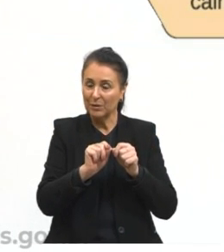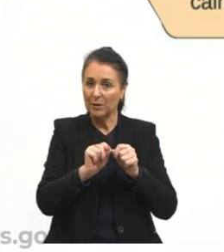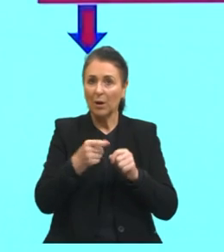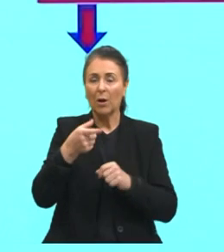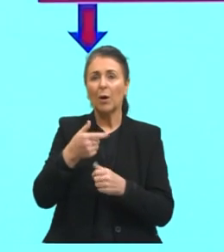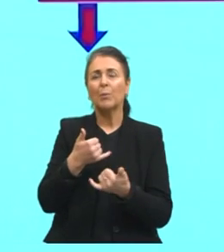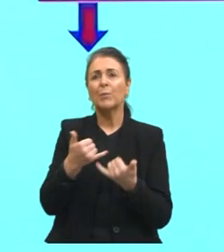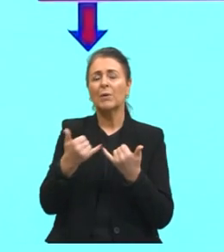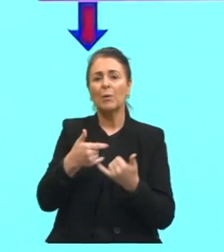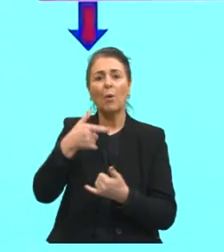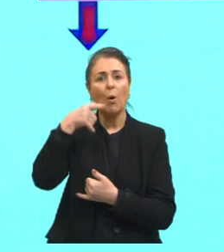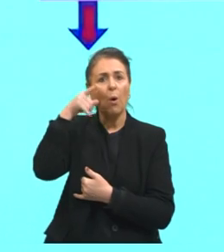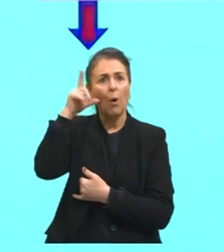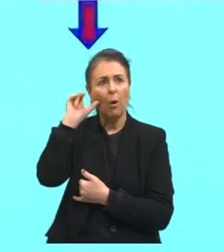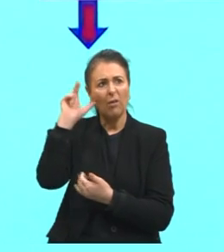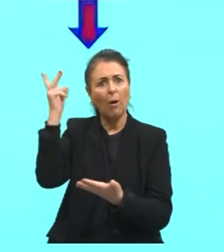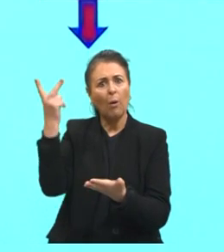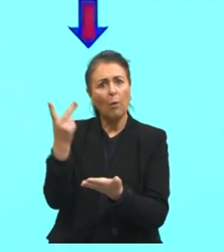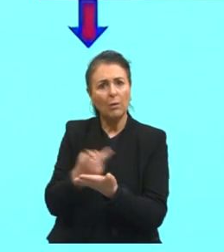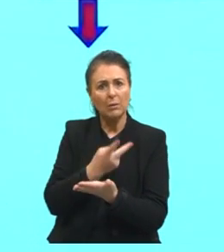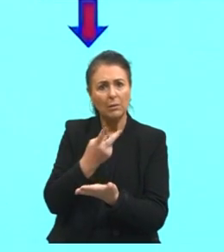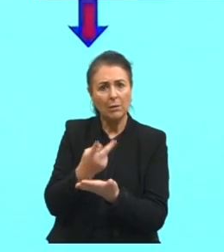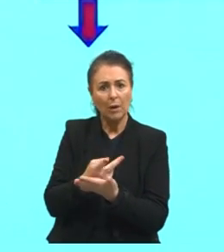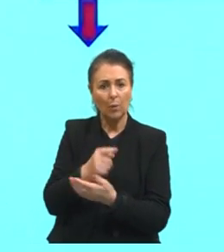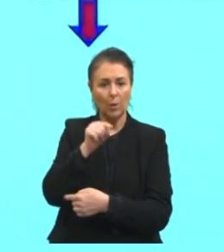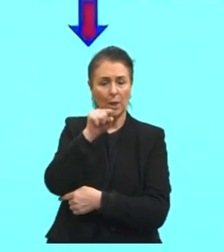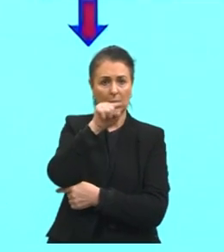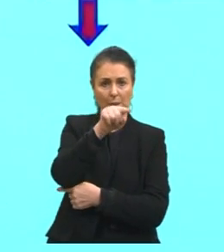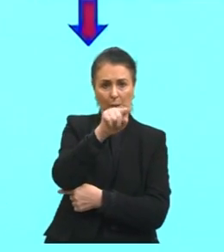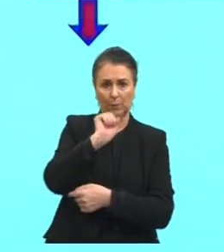ontem aconteceu isso daqui.